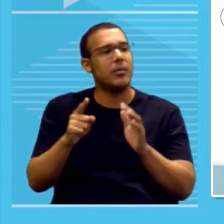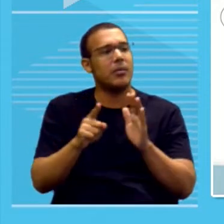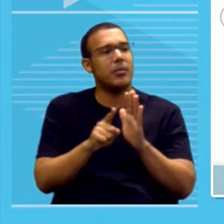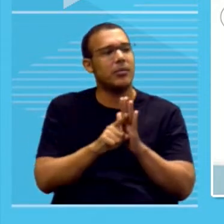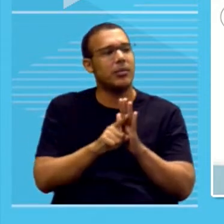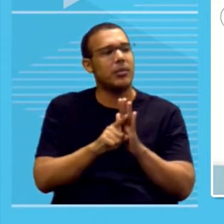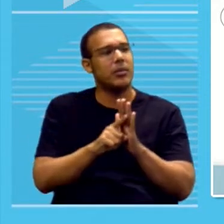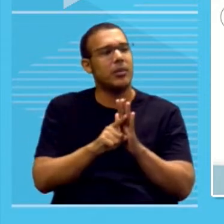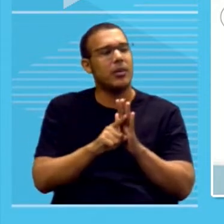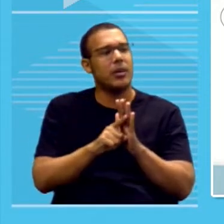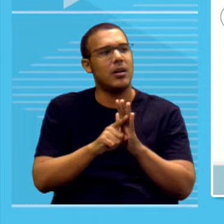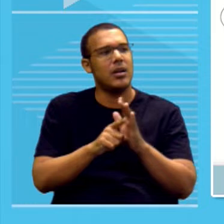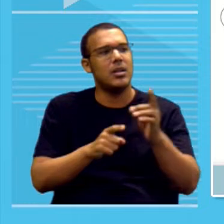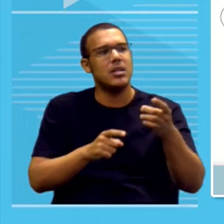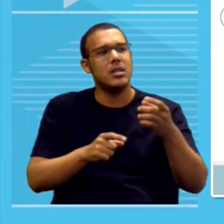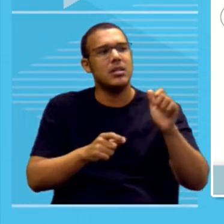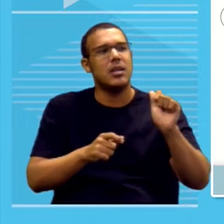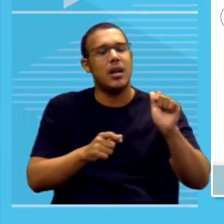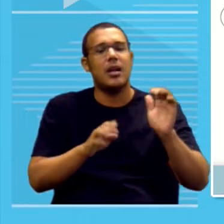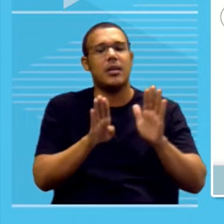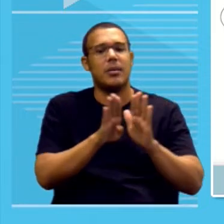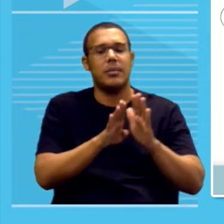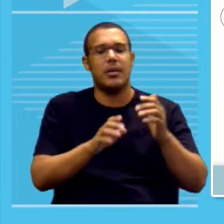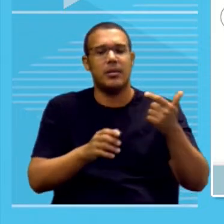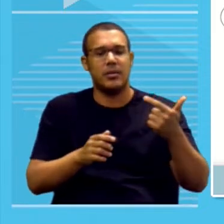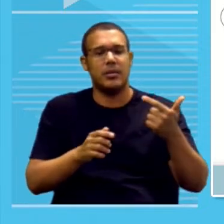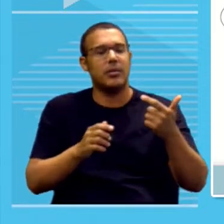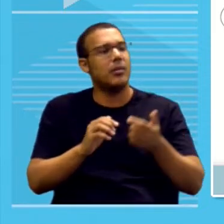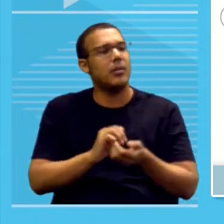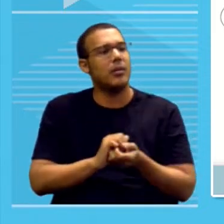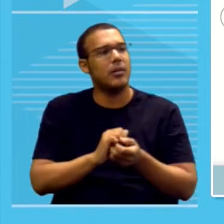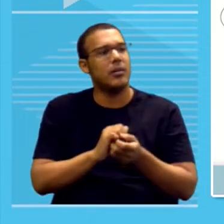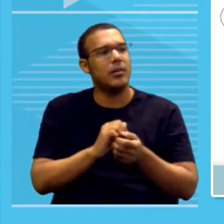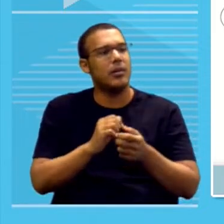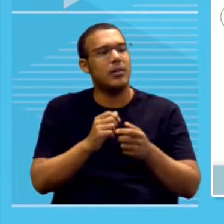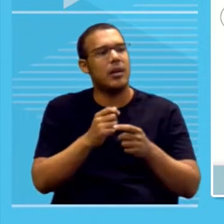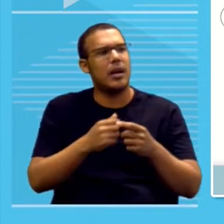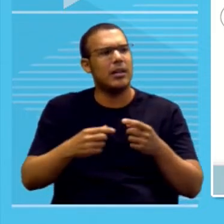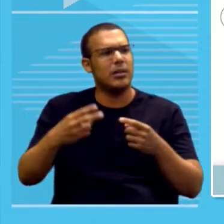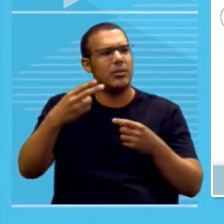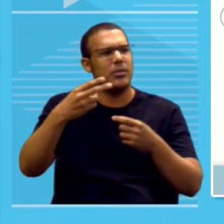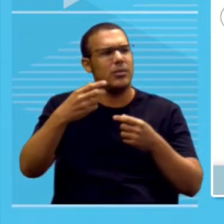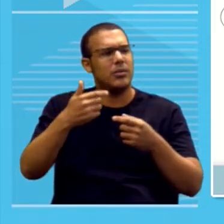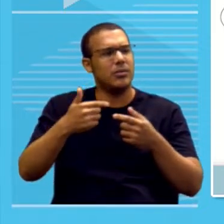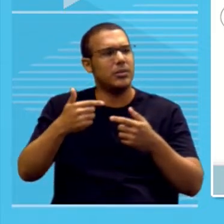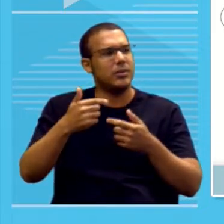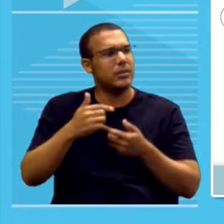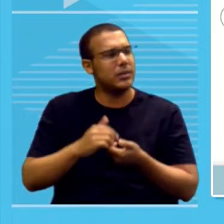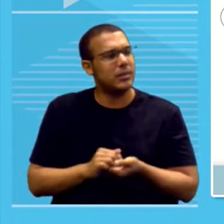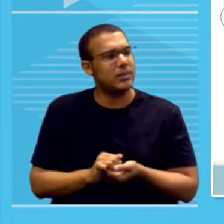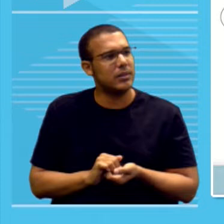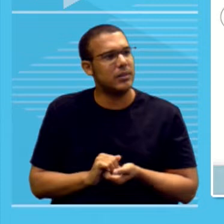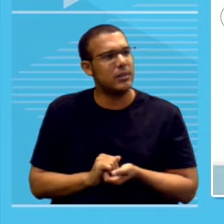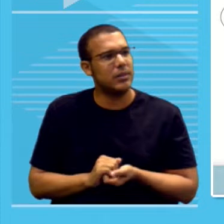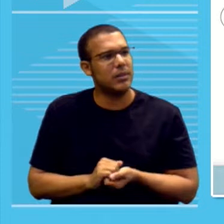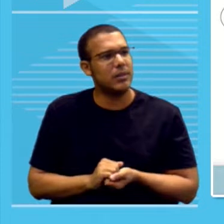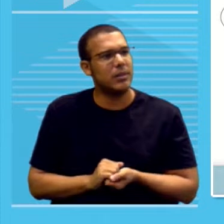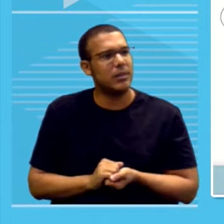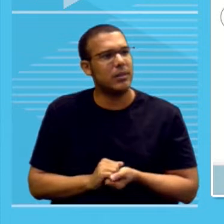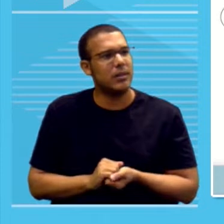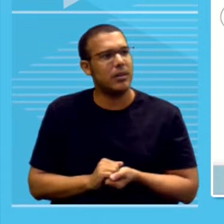quem que é o x a também é 2 eleva ao quadrado mais agora vamos para o